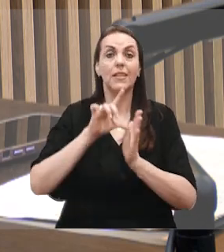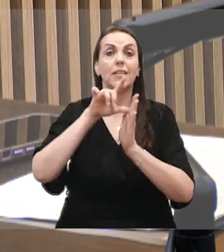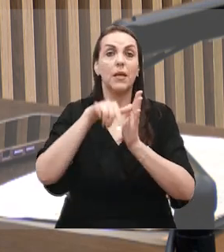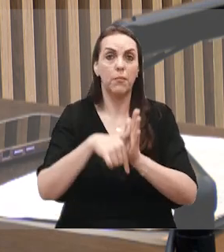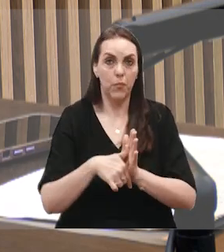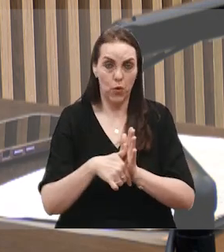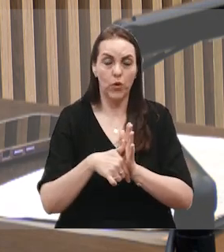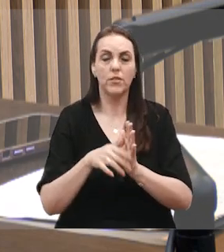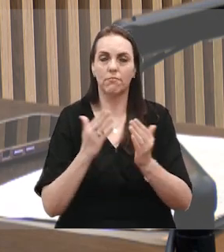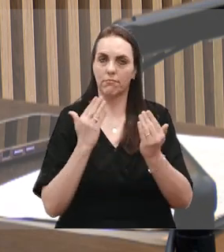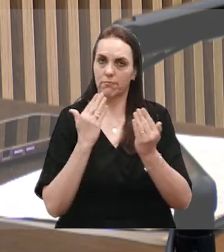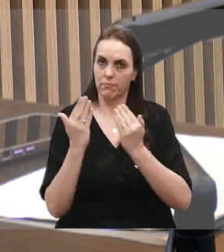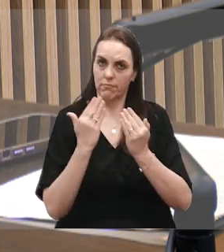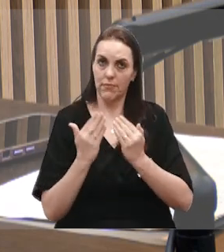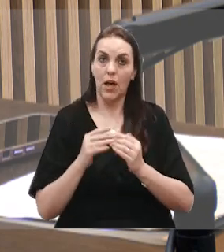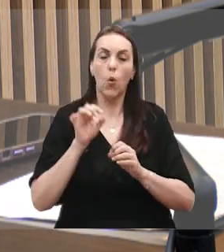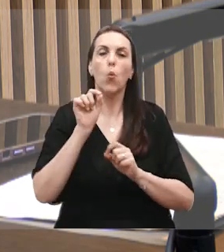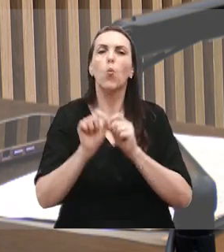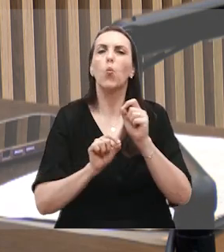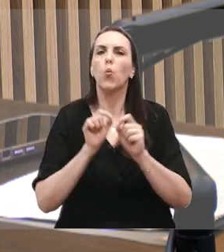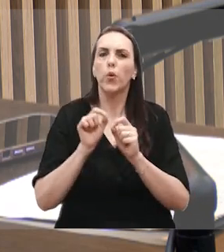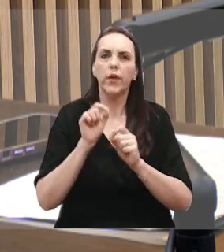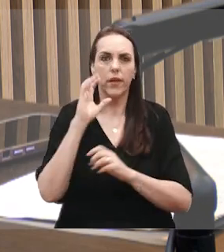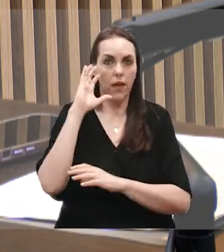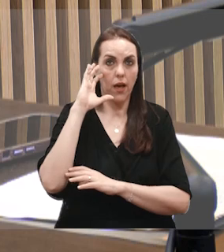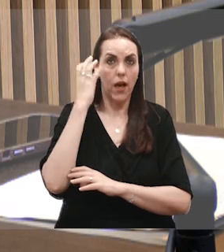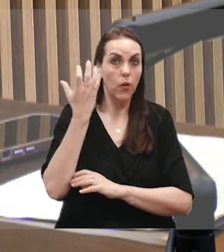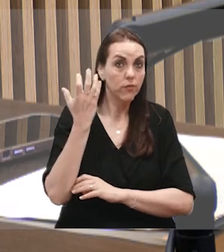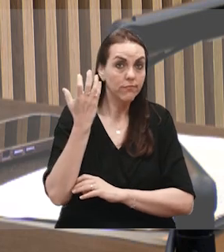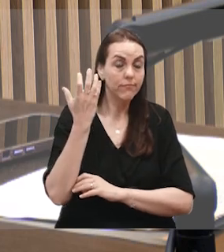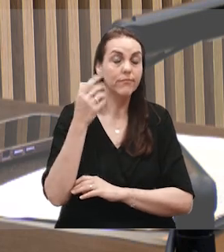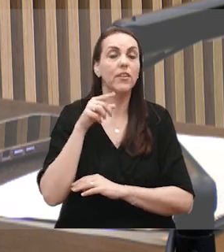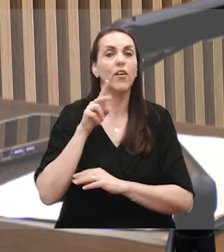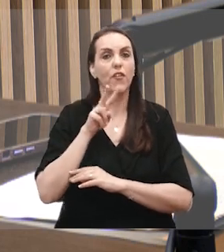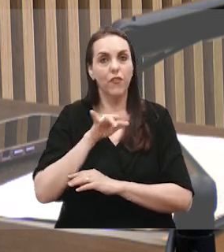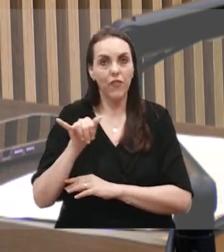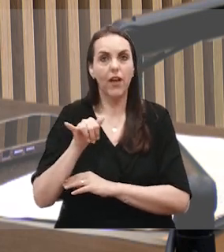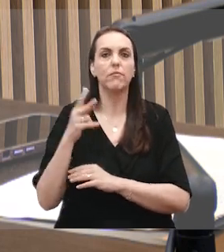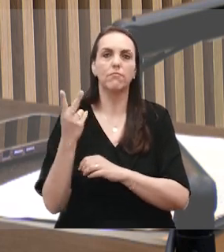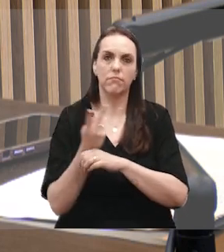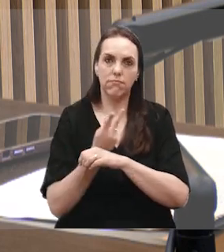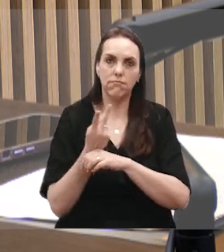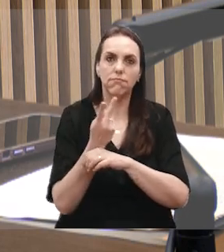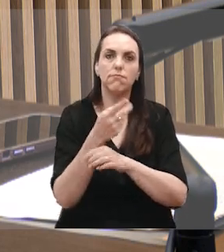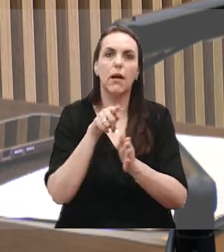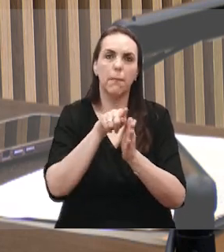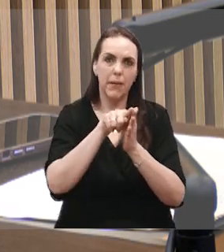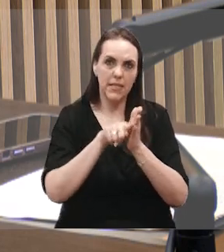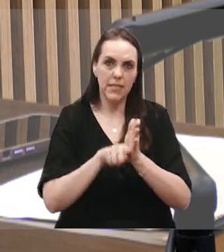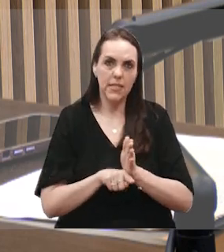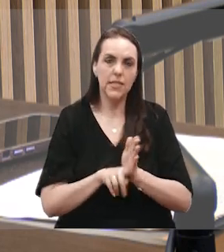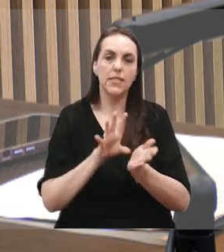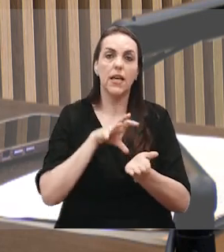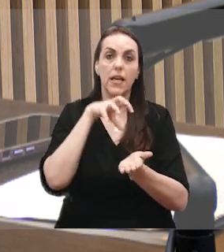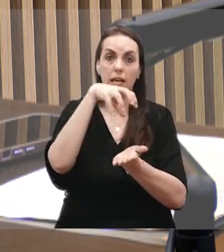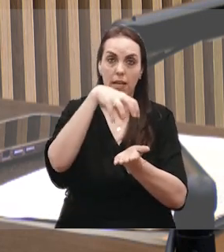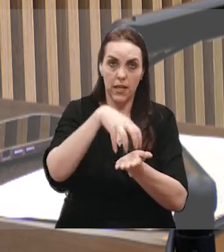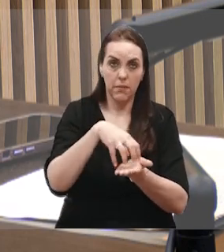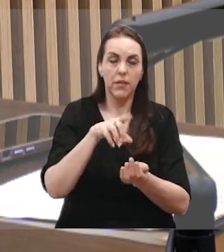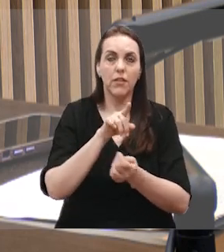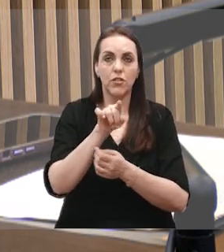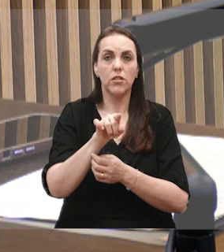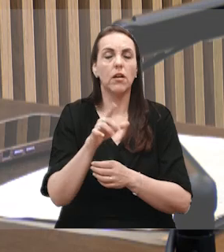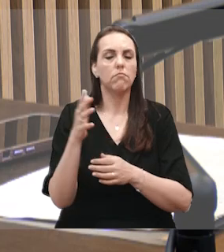parâmetro do que está acontecendo, a gente vai buscar, né, isso, fazer uma pesquisa junto com o nosso gabinete, fazendo